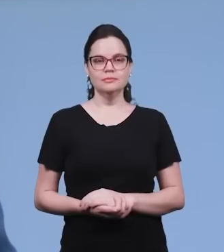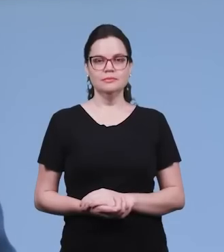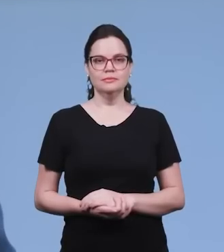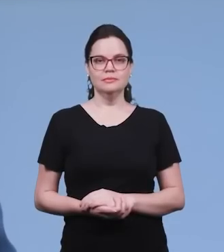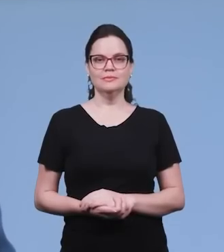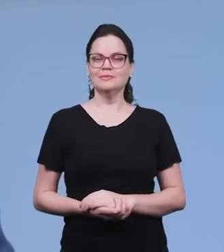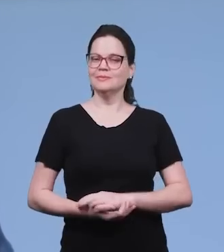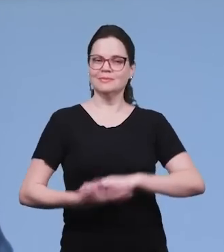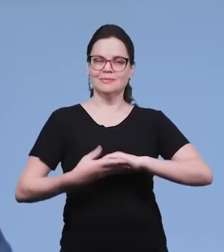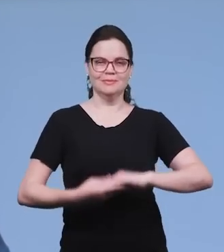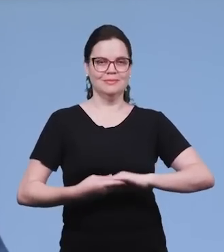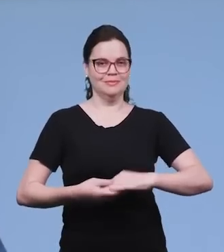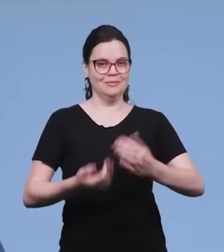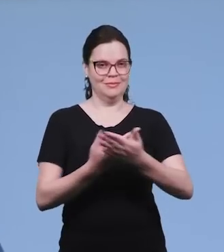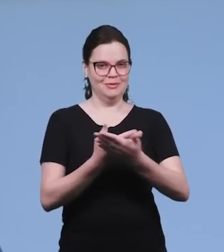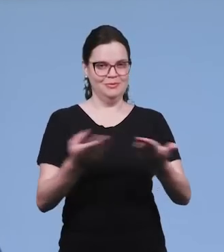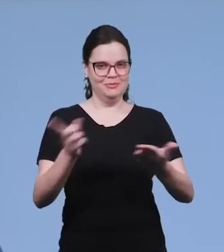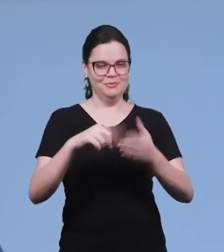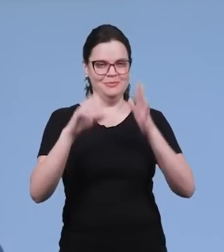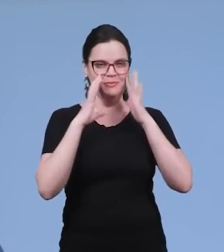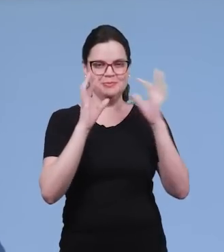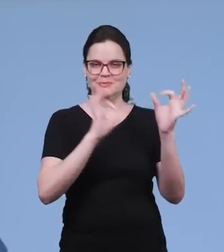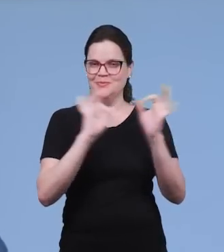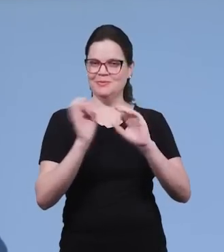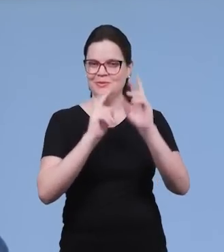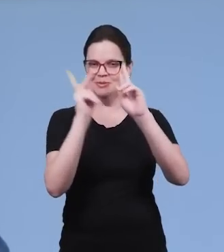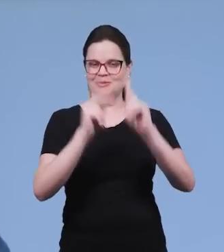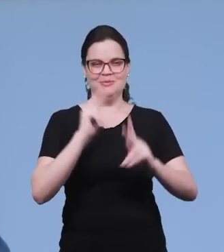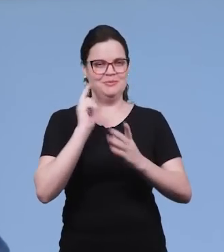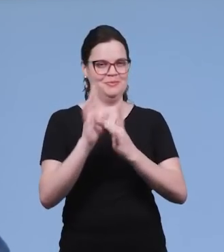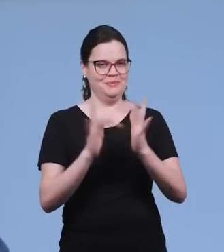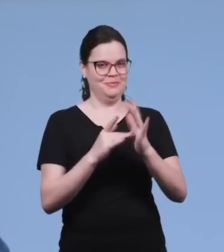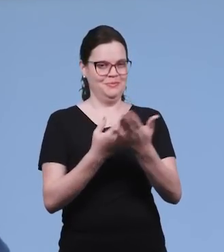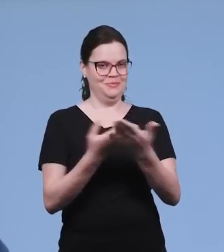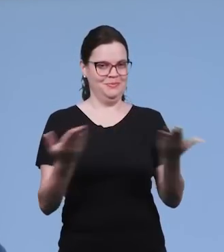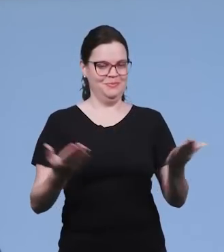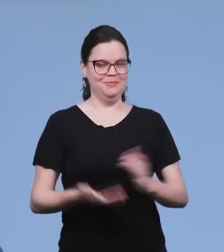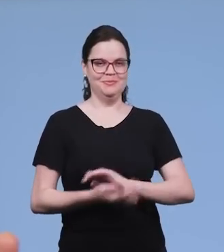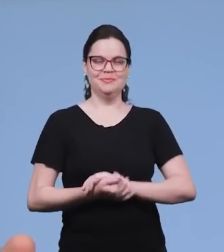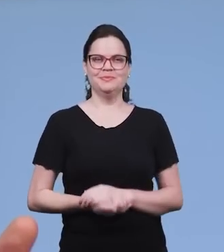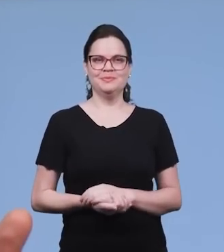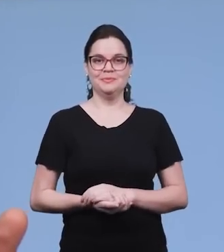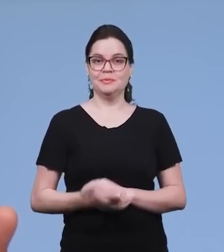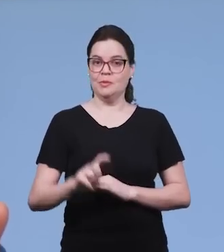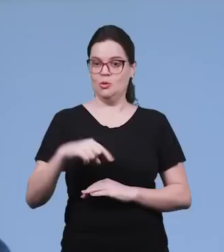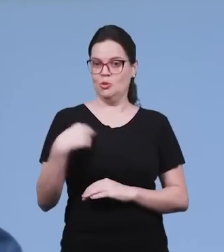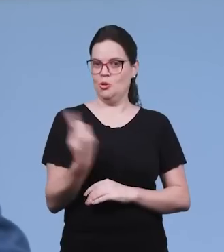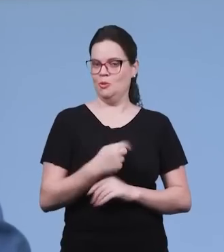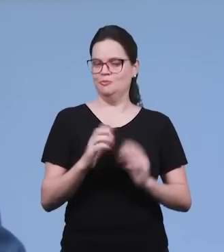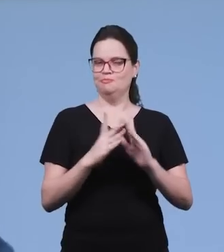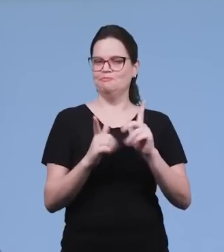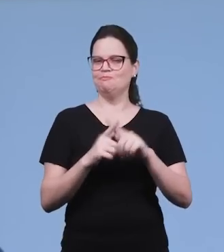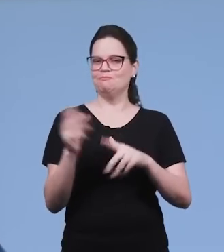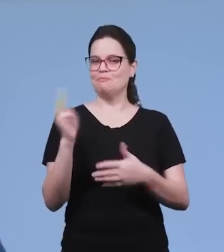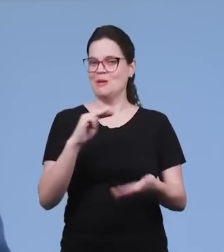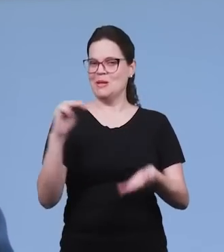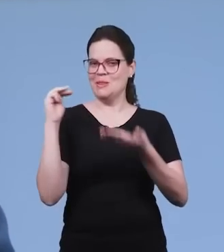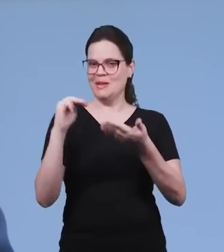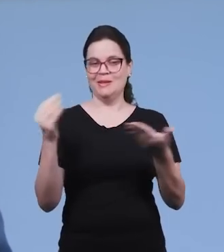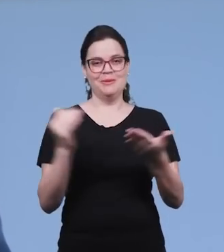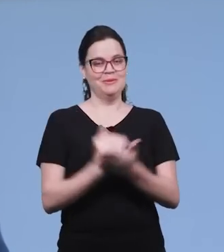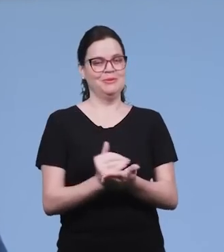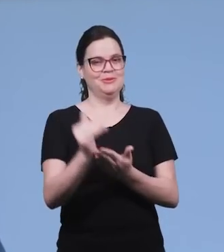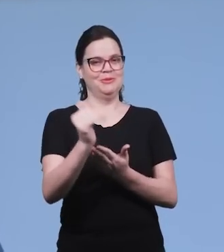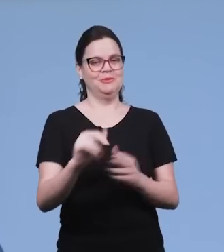Eu saúdo todos aqueles que nos assistem com a paz do Senhor Jesus. Nós somos a Igreja Cristã Maranata, estamos começando agora